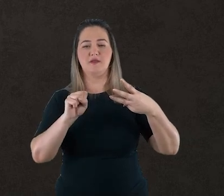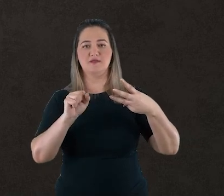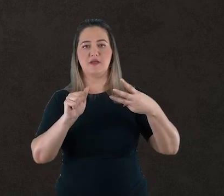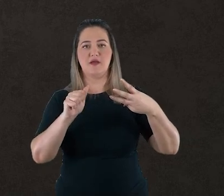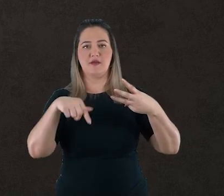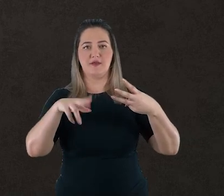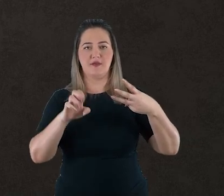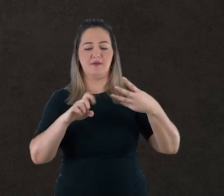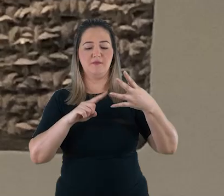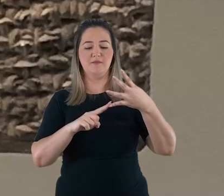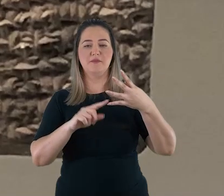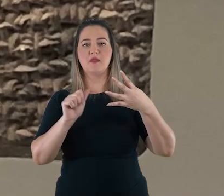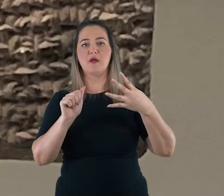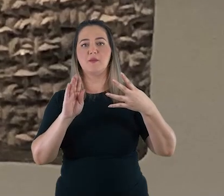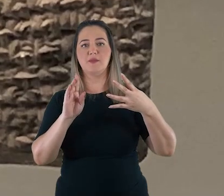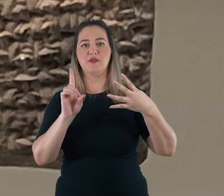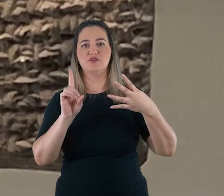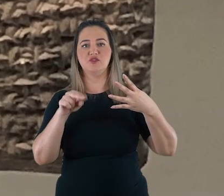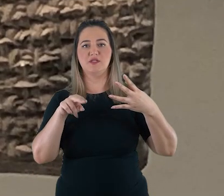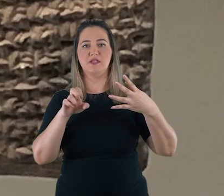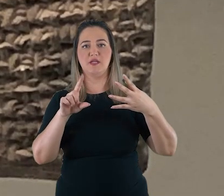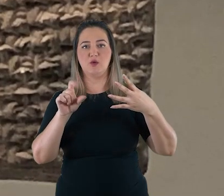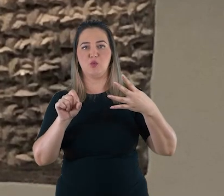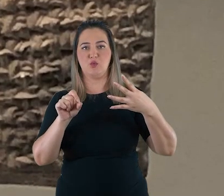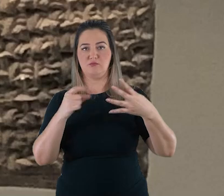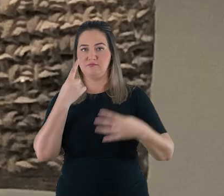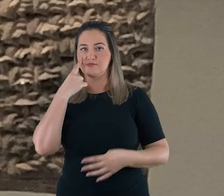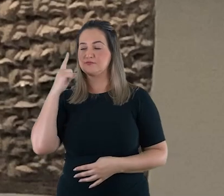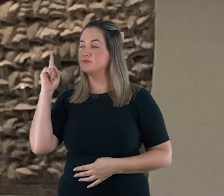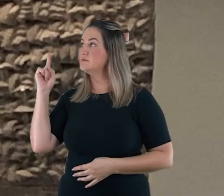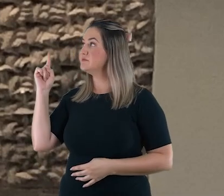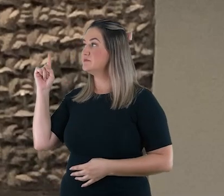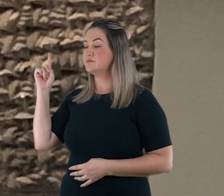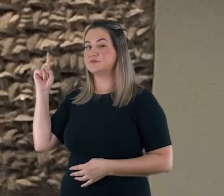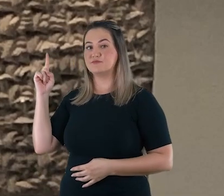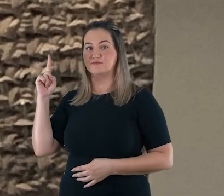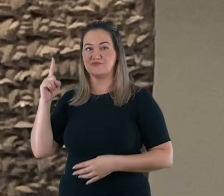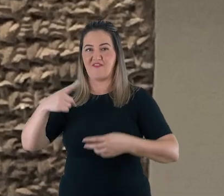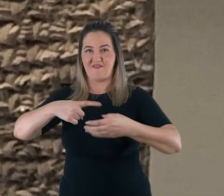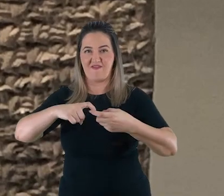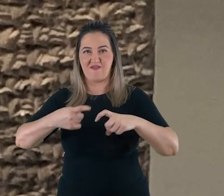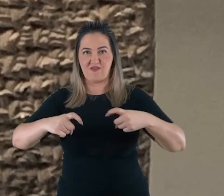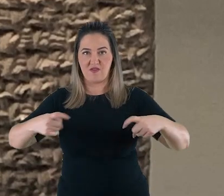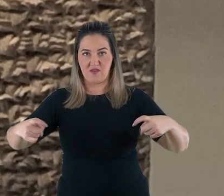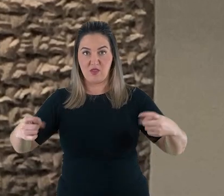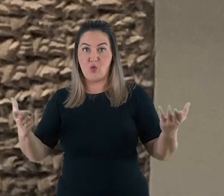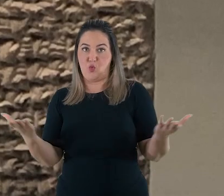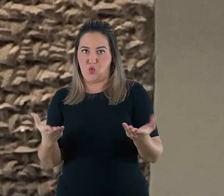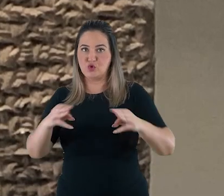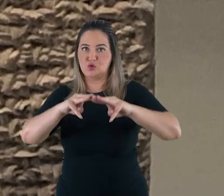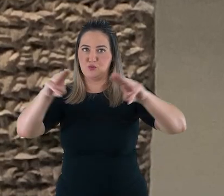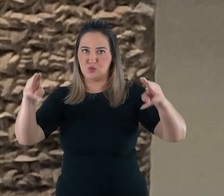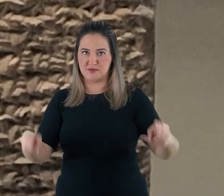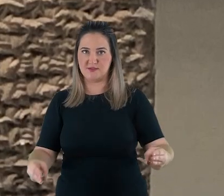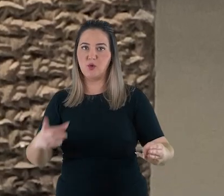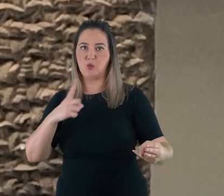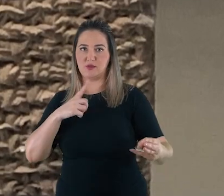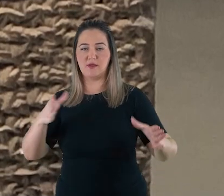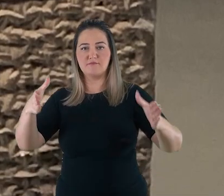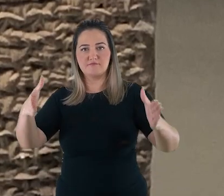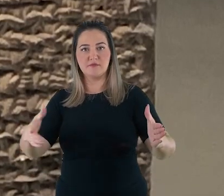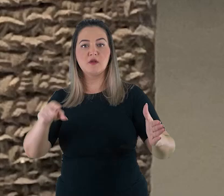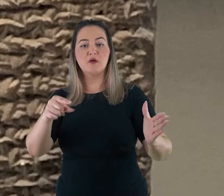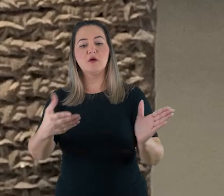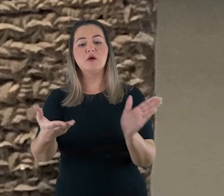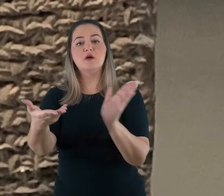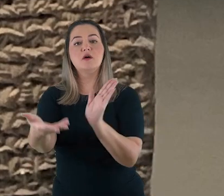Azarias, Abdenego. Um prisma de argila encontrado na Babilônia e agora instalado no Museu de Istambul oferece uma lista